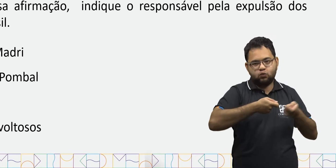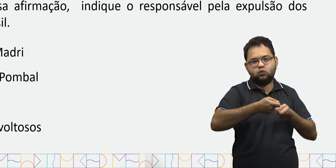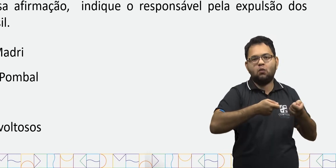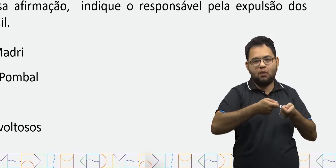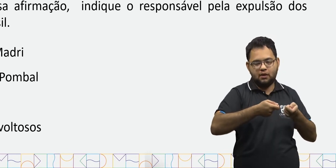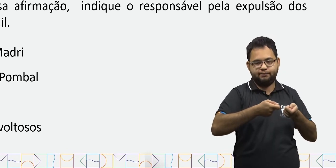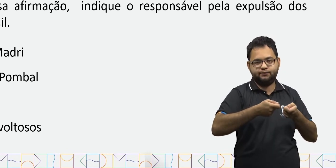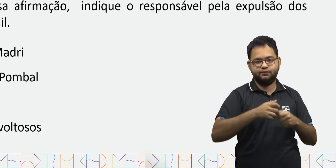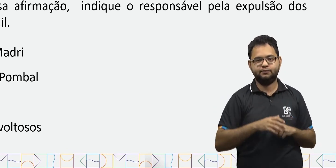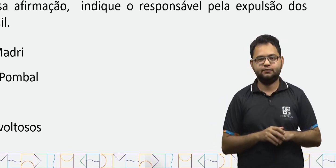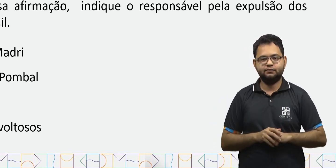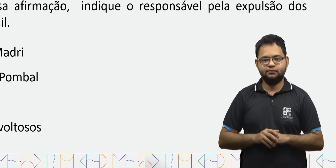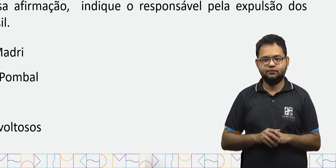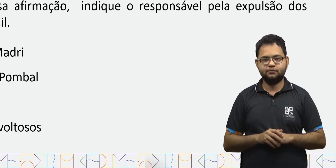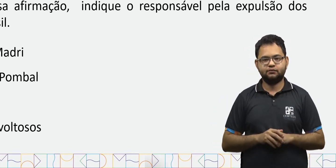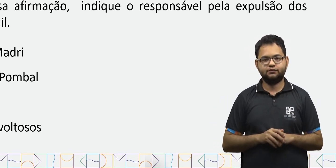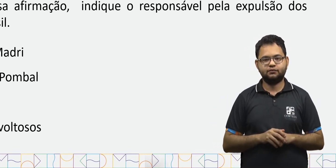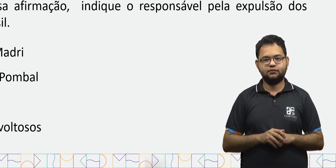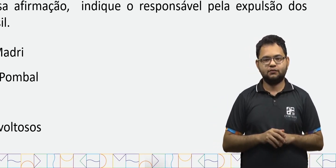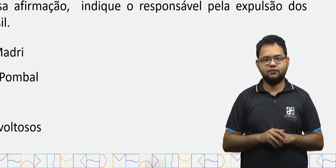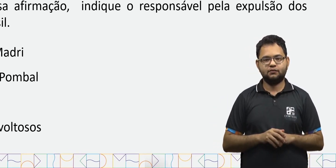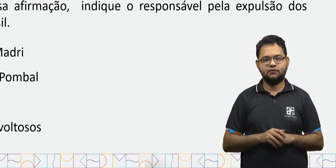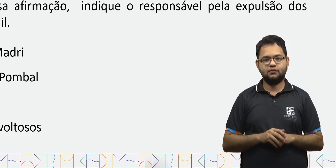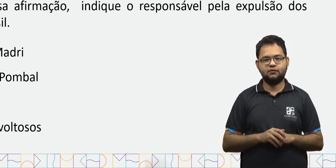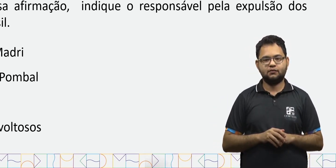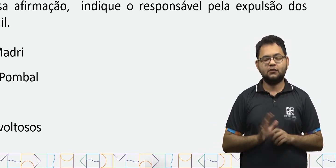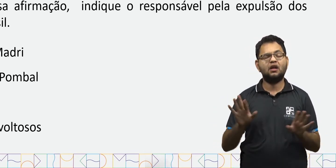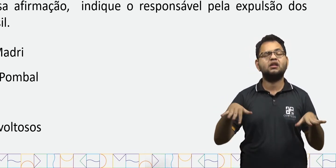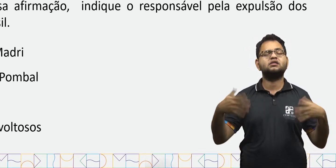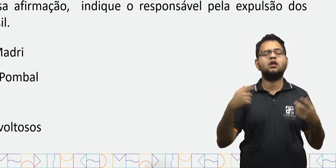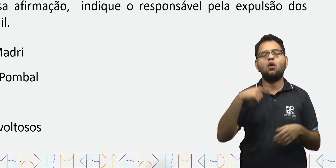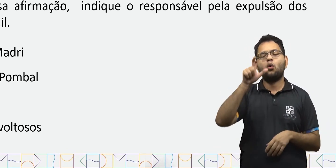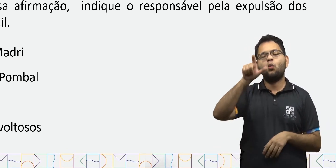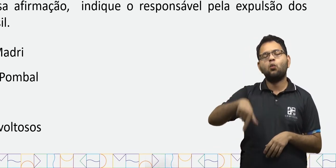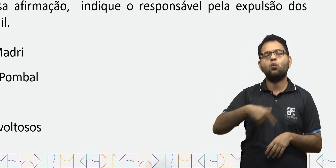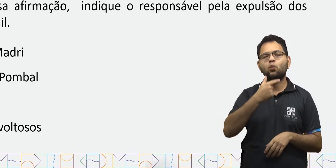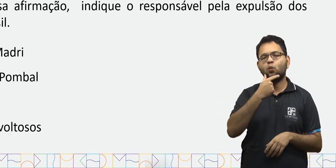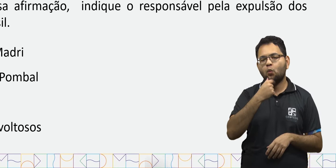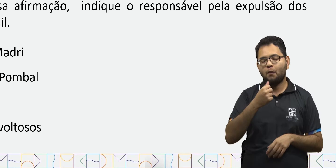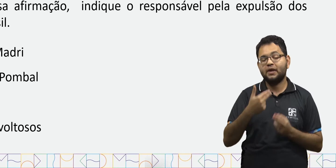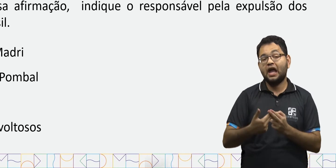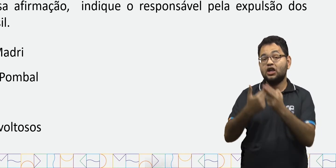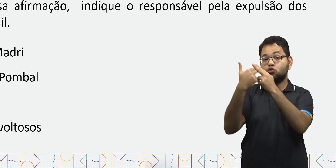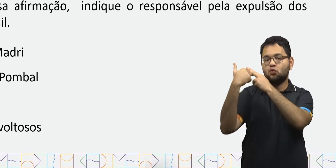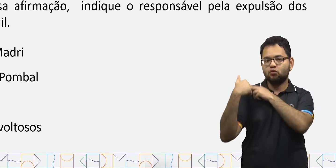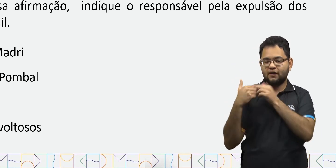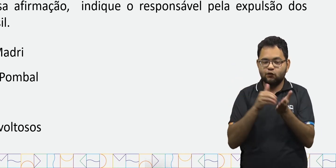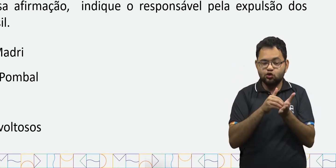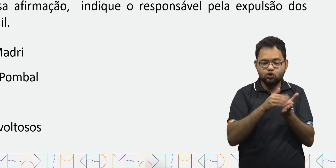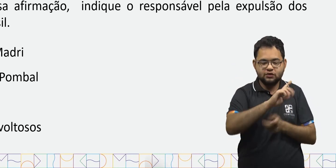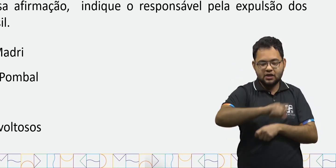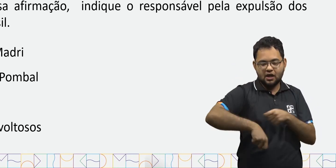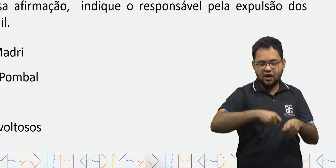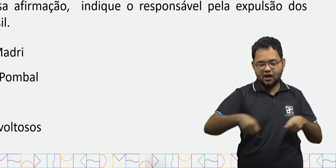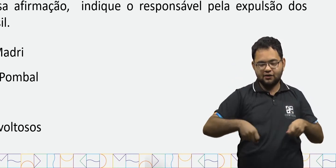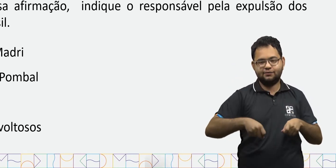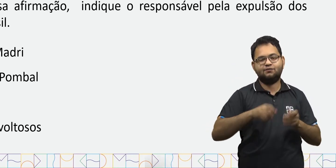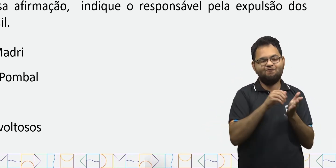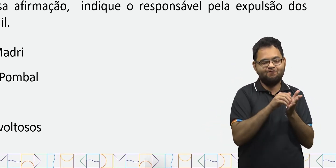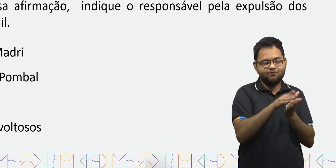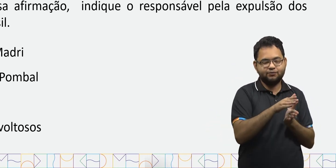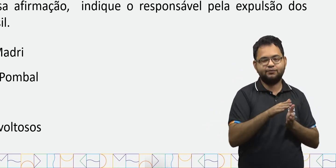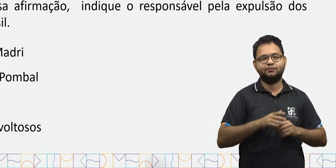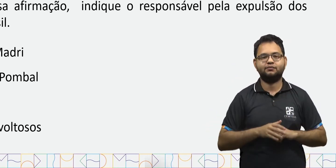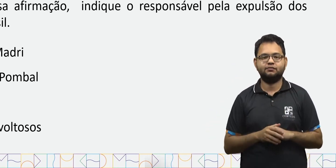autoridades portuguesas manter o seu controle sobre a região. Com base nessa afirmação, indique o responsável